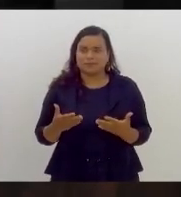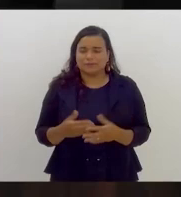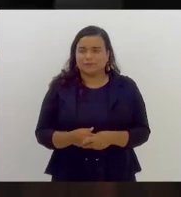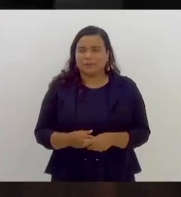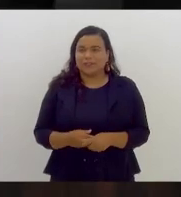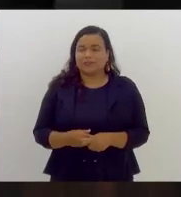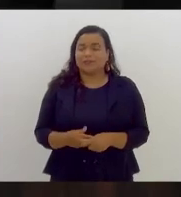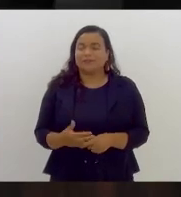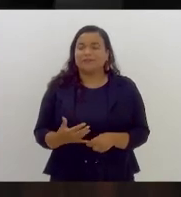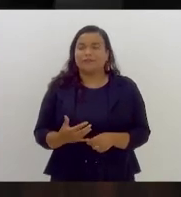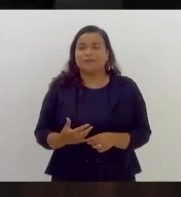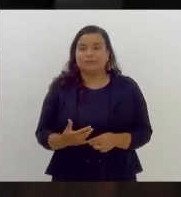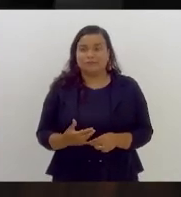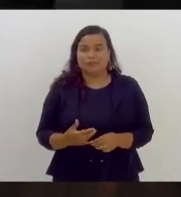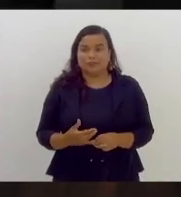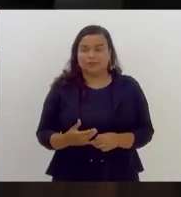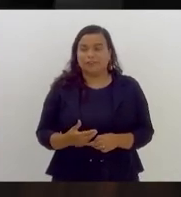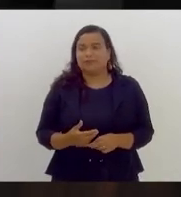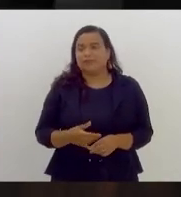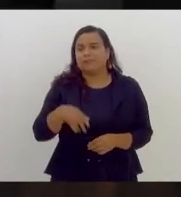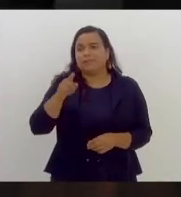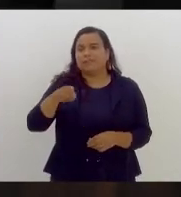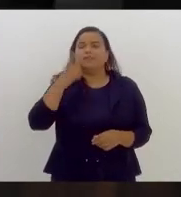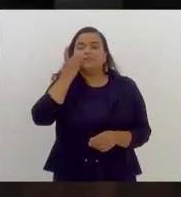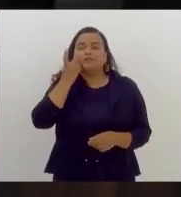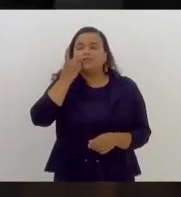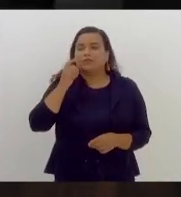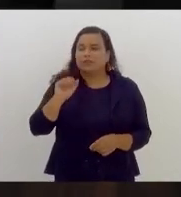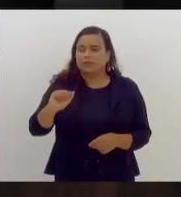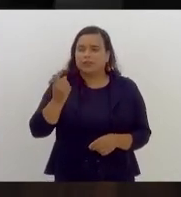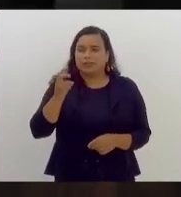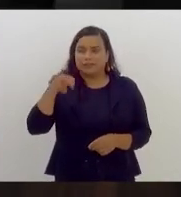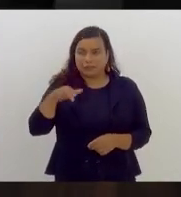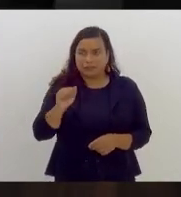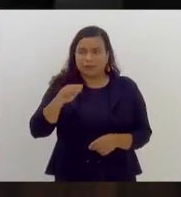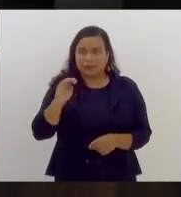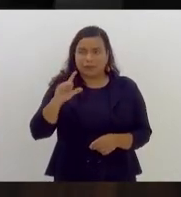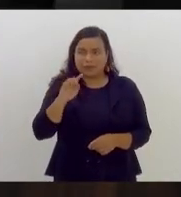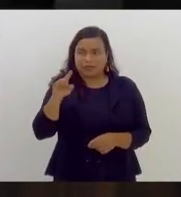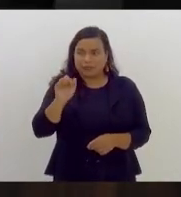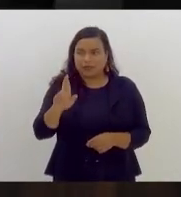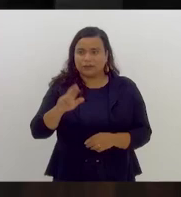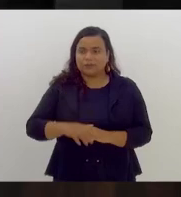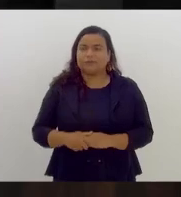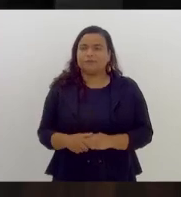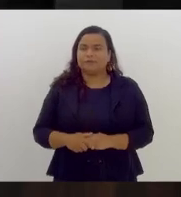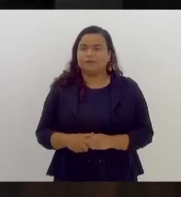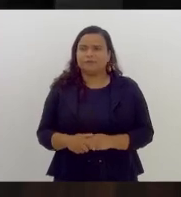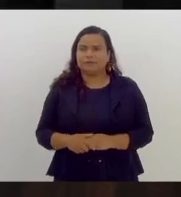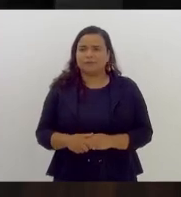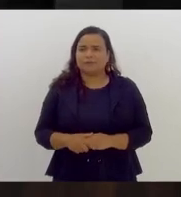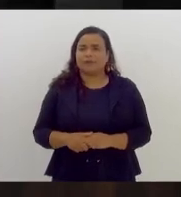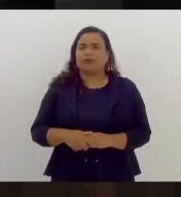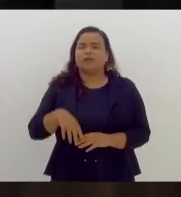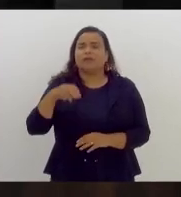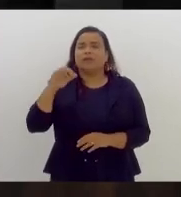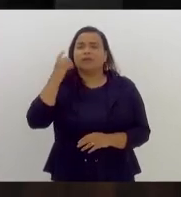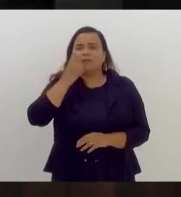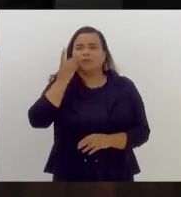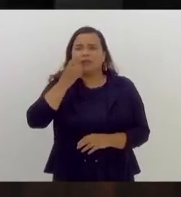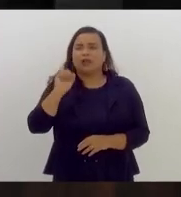fazer a primeira chamada. Deputada Adriana Baltazar. Deputada Adriana Baltazar. Deputado Alexandre